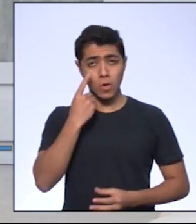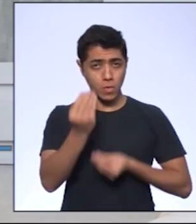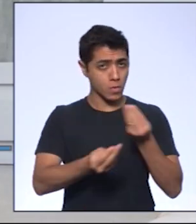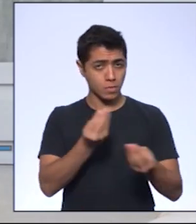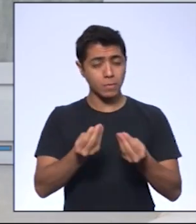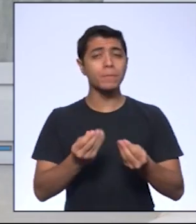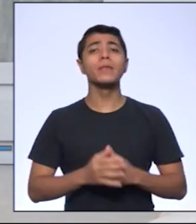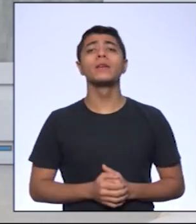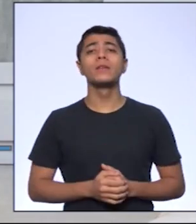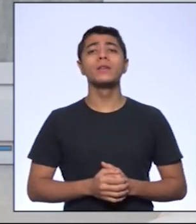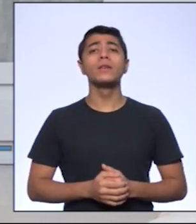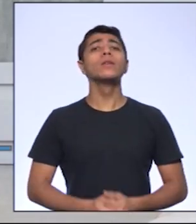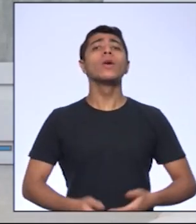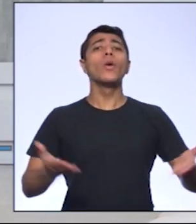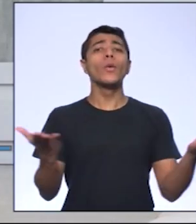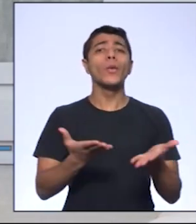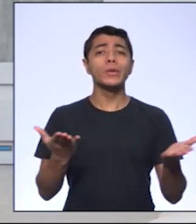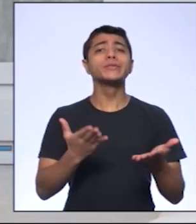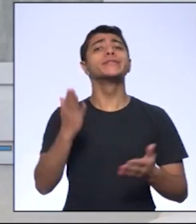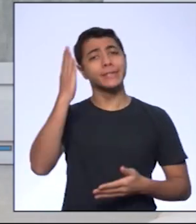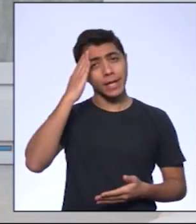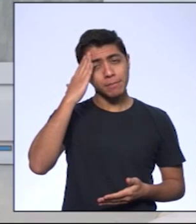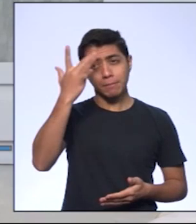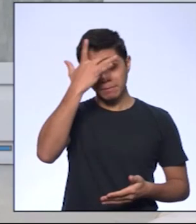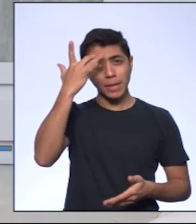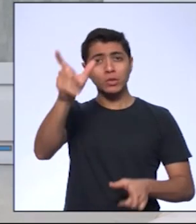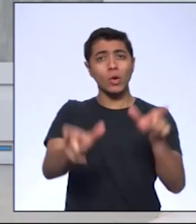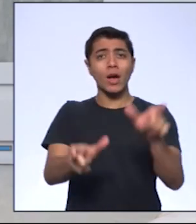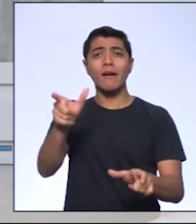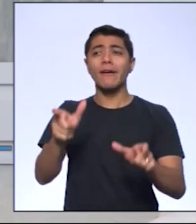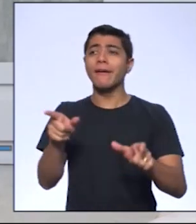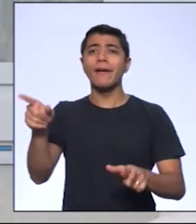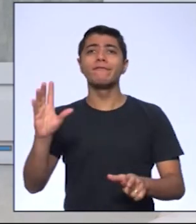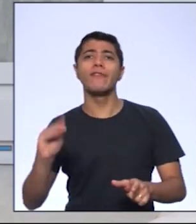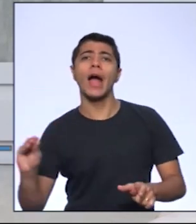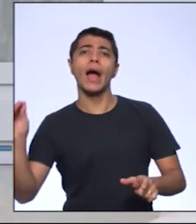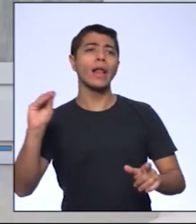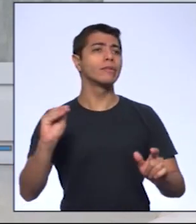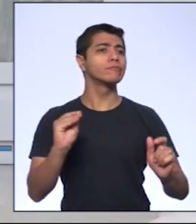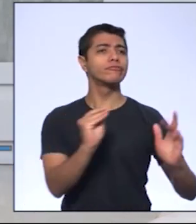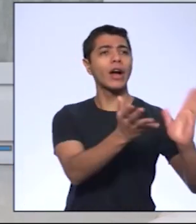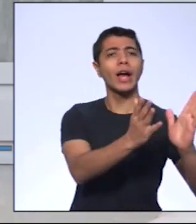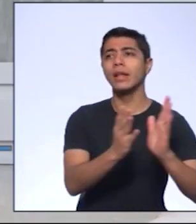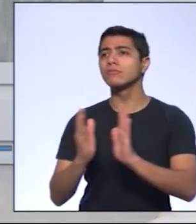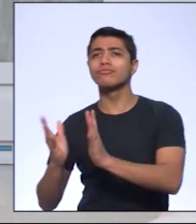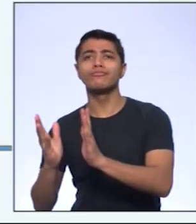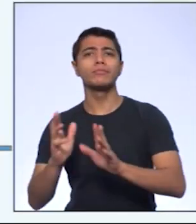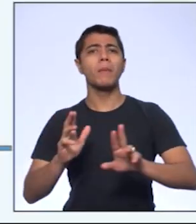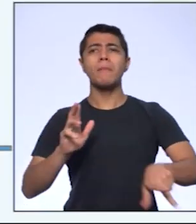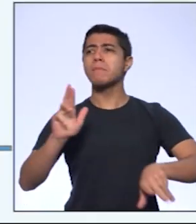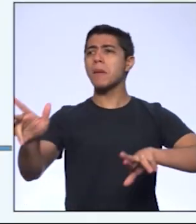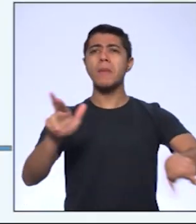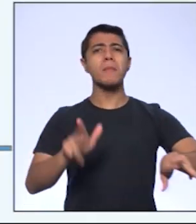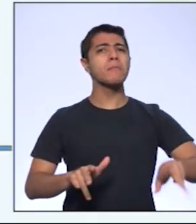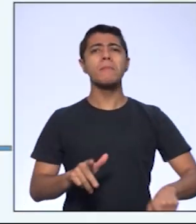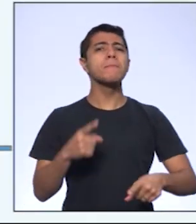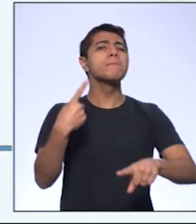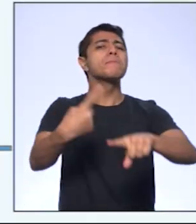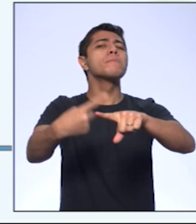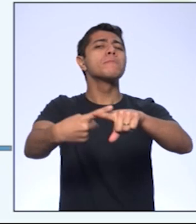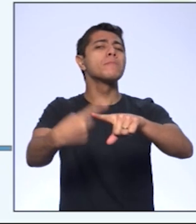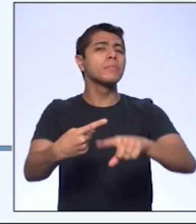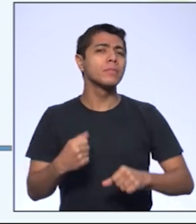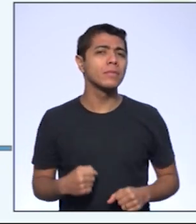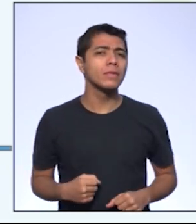por que nós falamos de formas tão diferentes? A primeira delas, deixa eu colocar aqui as 4 para você ver. Nós então